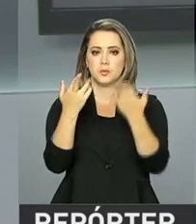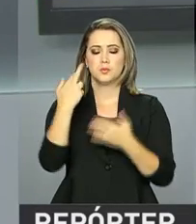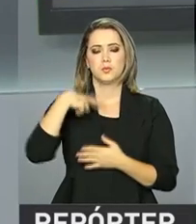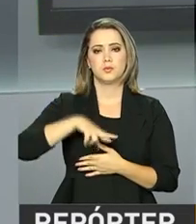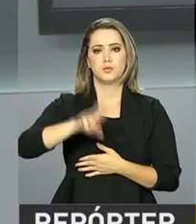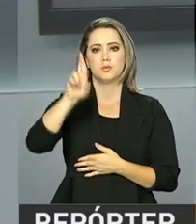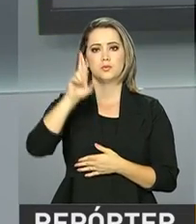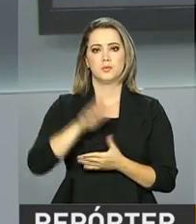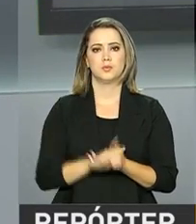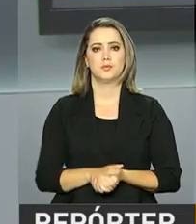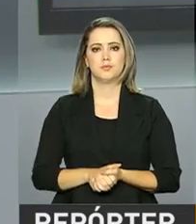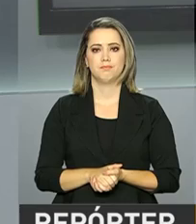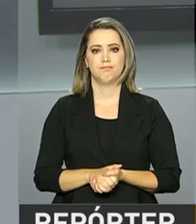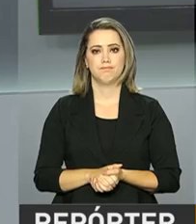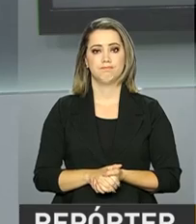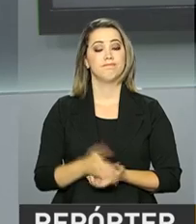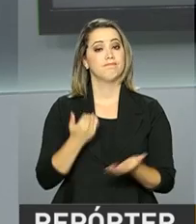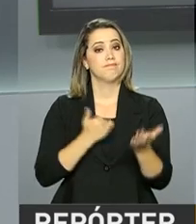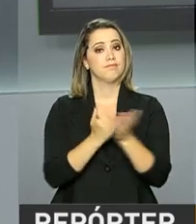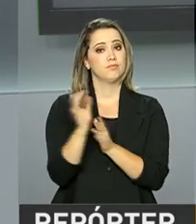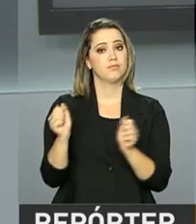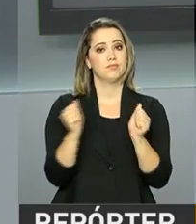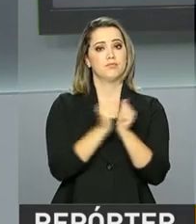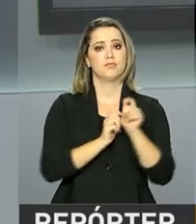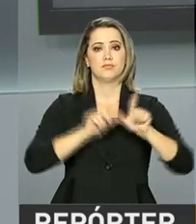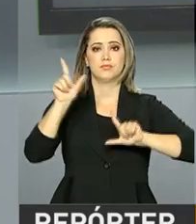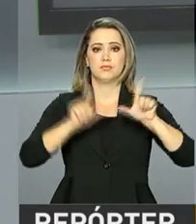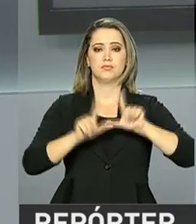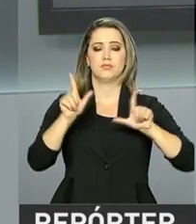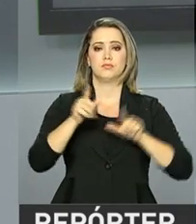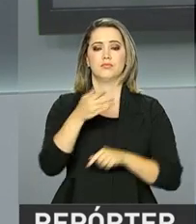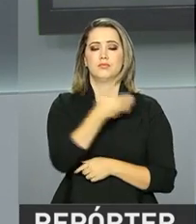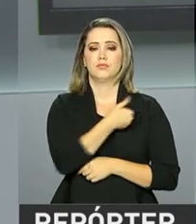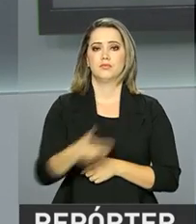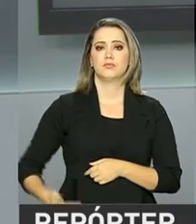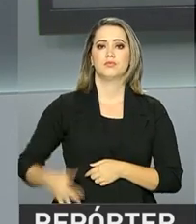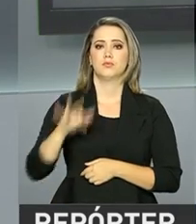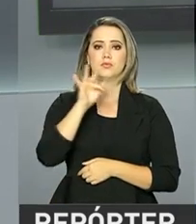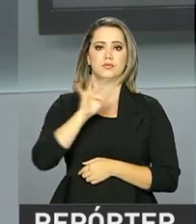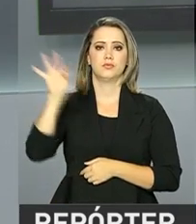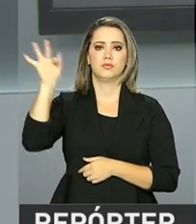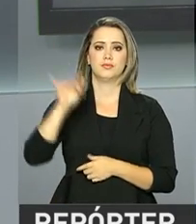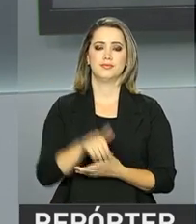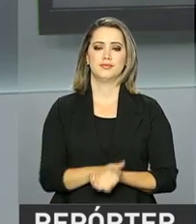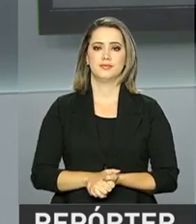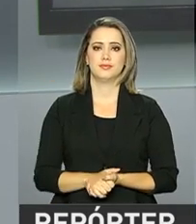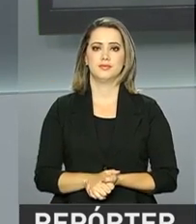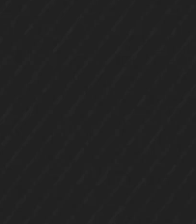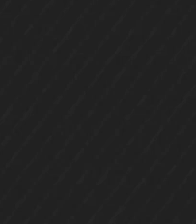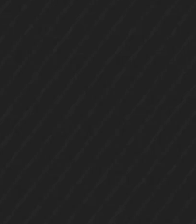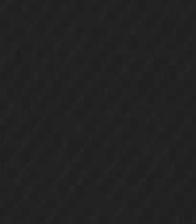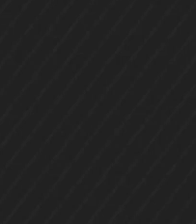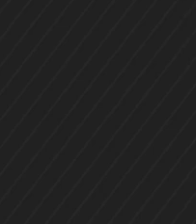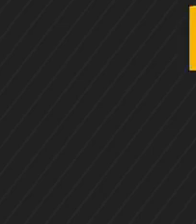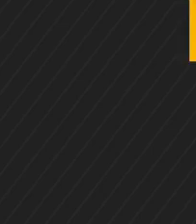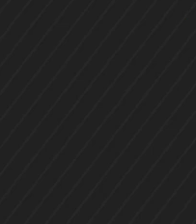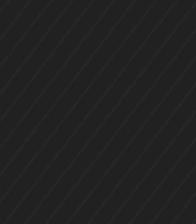próxima edição do repórter NBR Continue com a gente aqui na BR a TV do Governo Federal